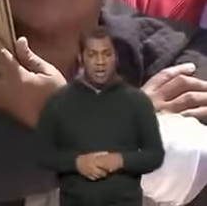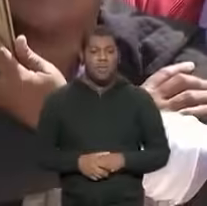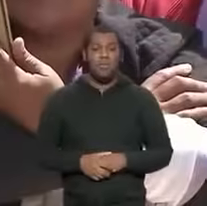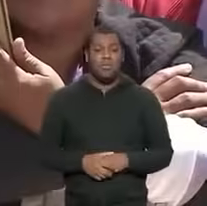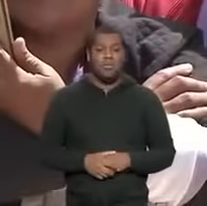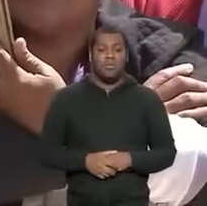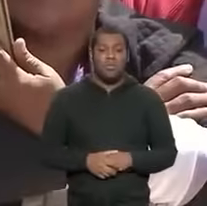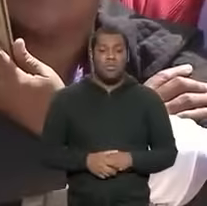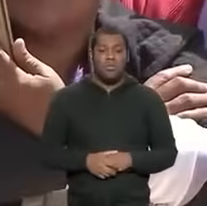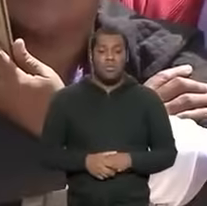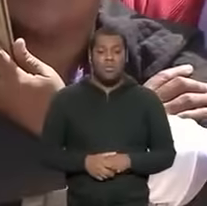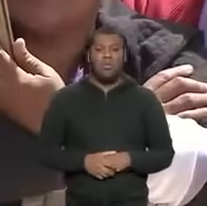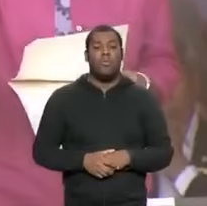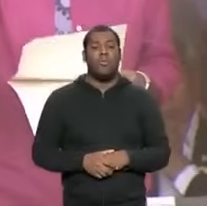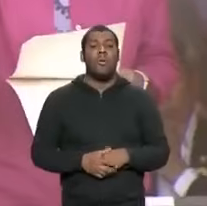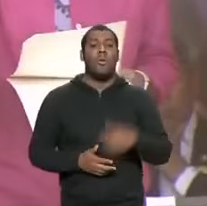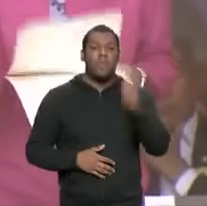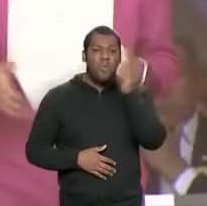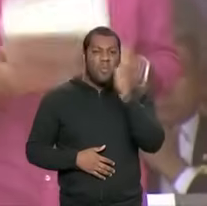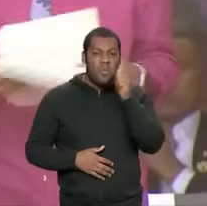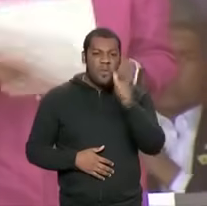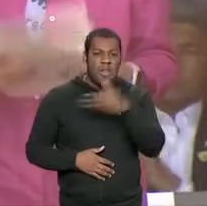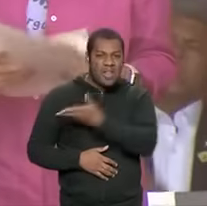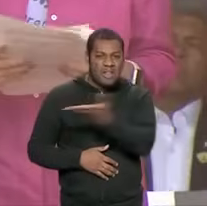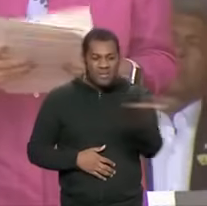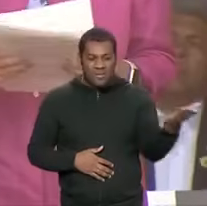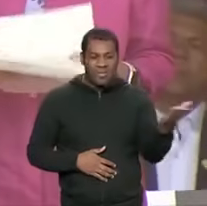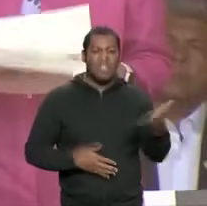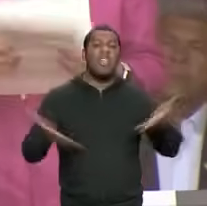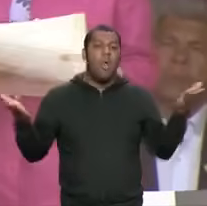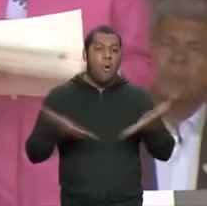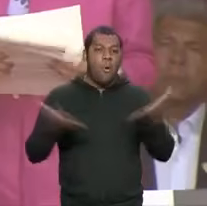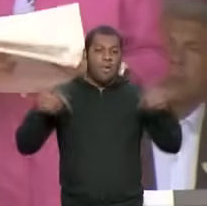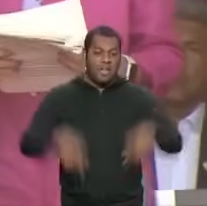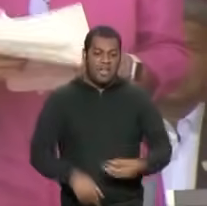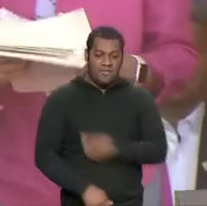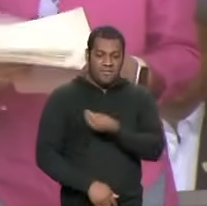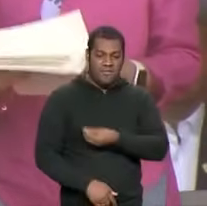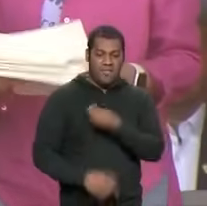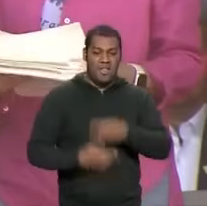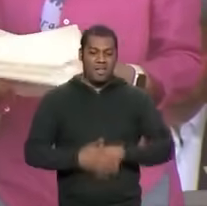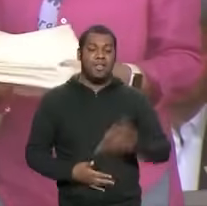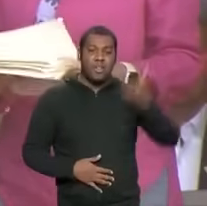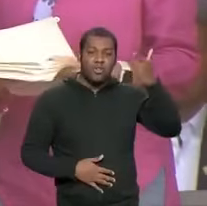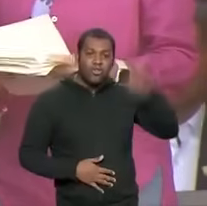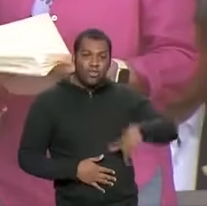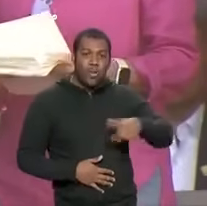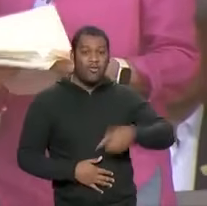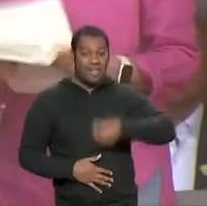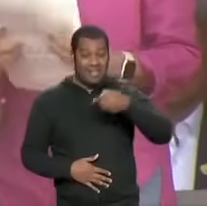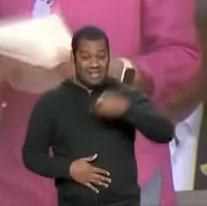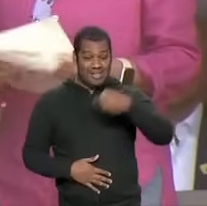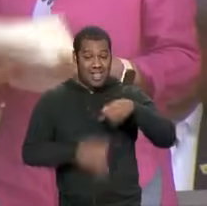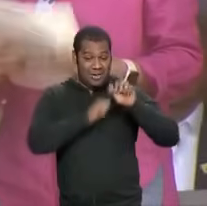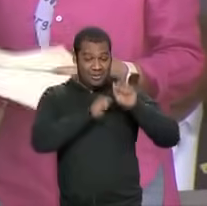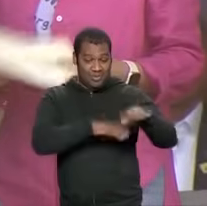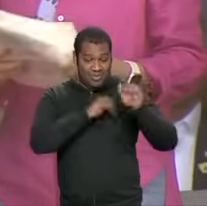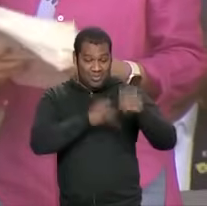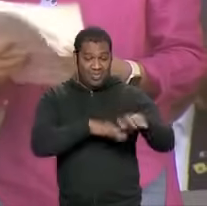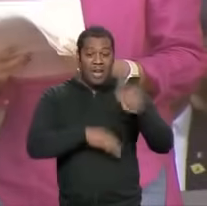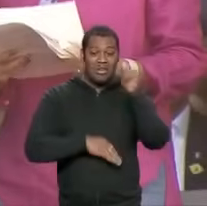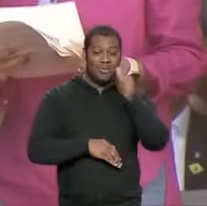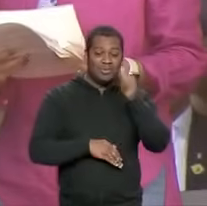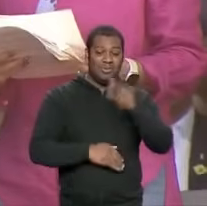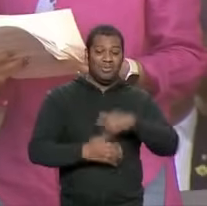violência mulheres e guarda vocês que estão aqui hoje novamente nessa sétima marcha da Margarida